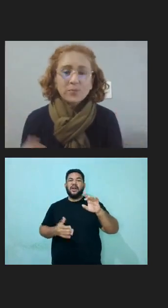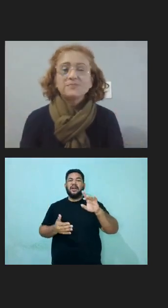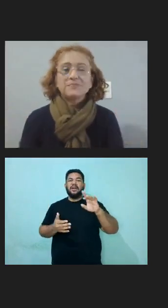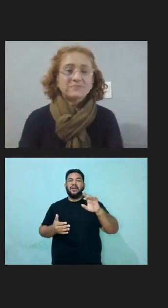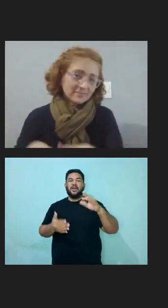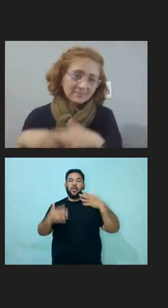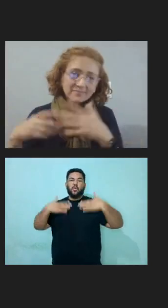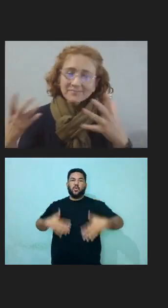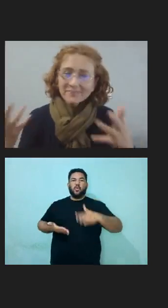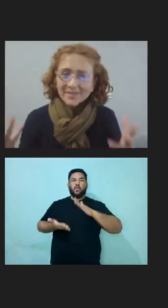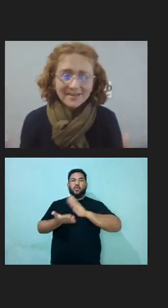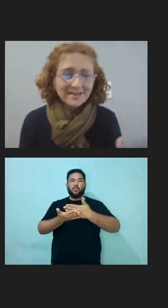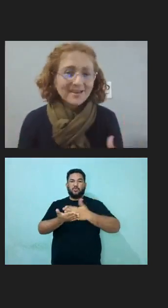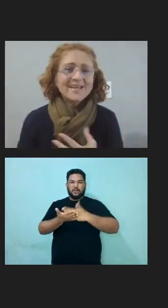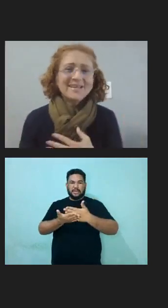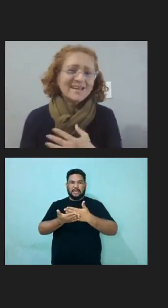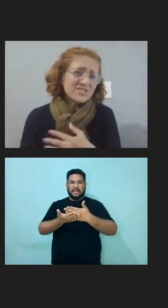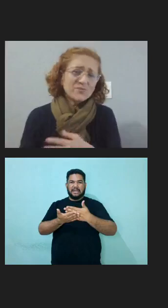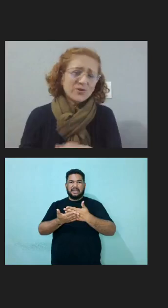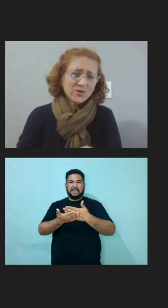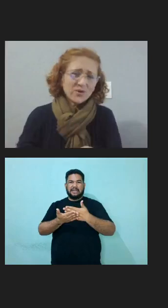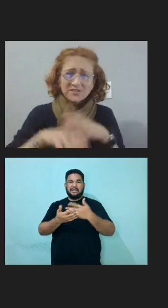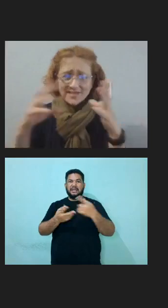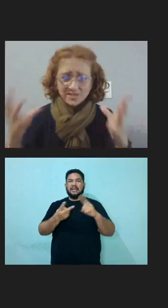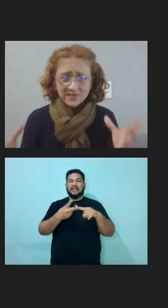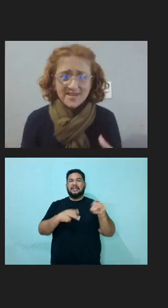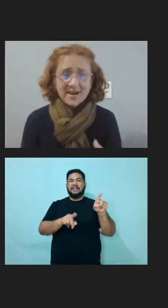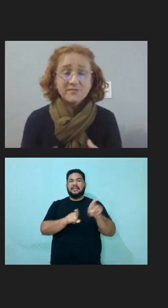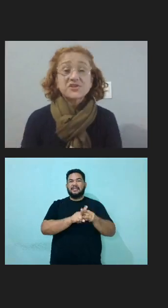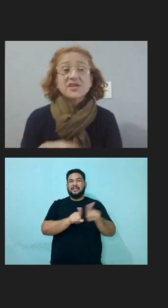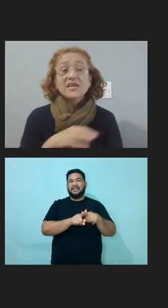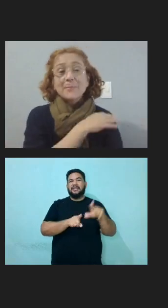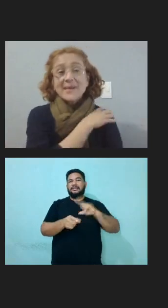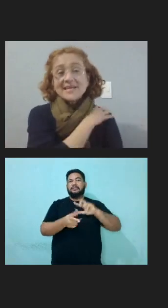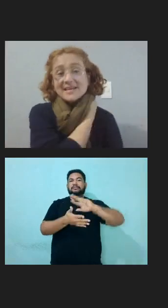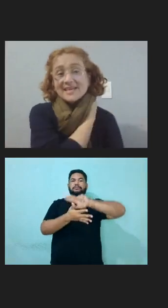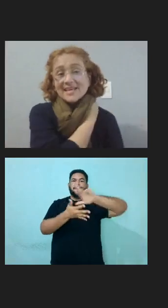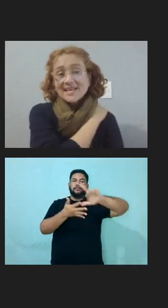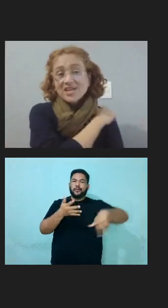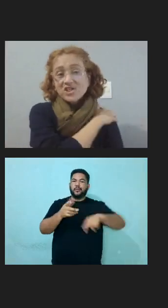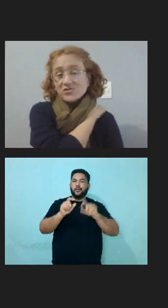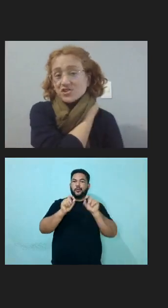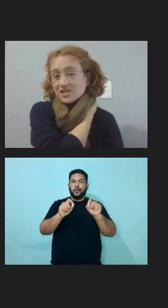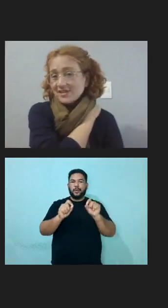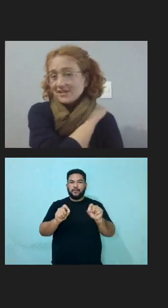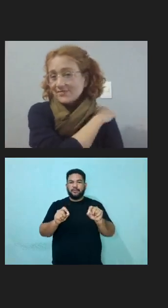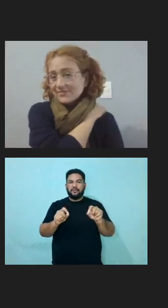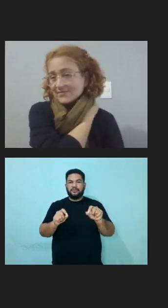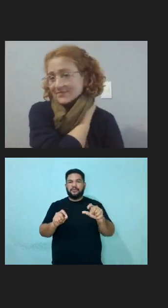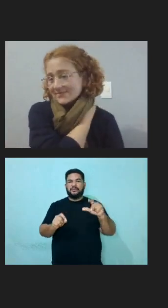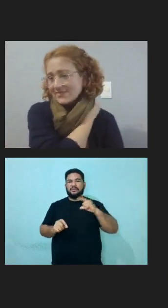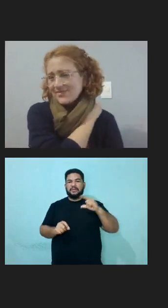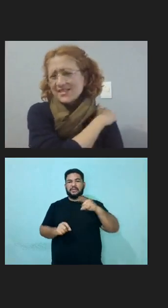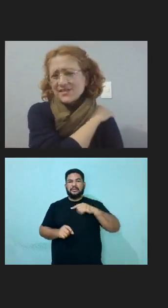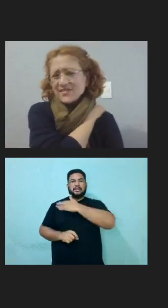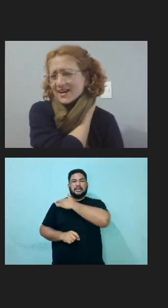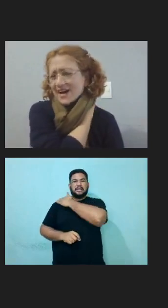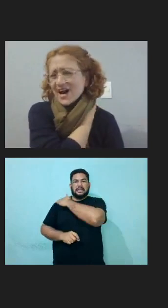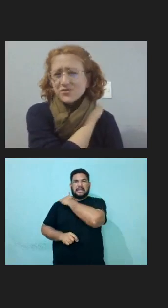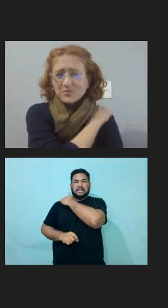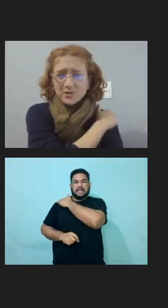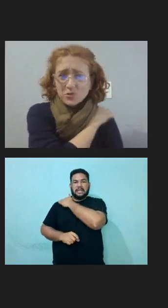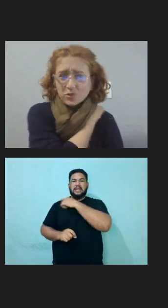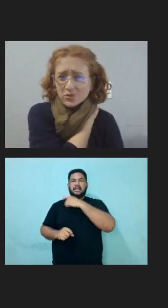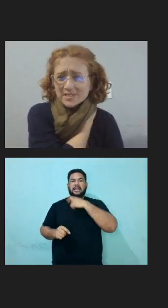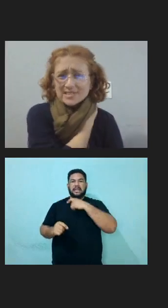corpo. Aí a gente pode colocar diversas variáveis, mas nessa região de cervical,